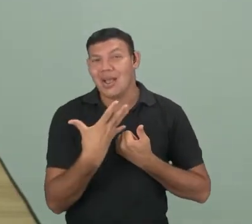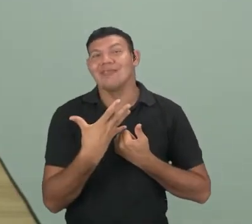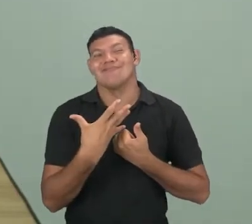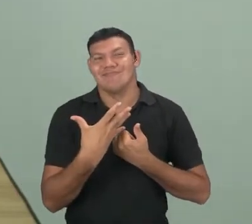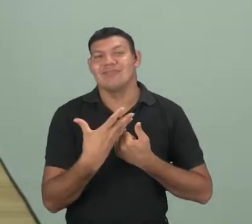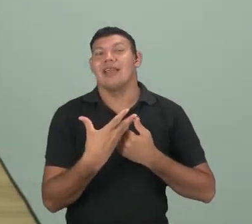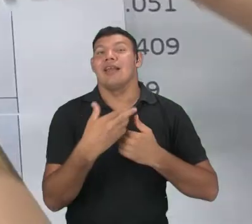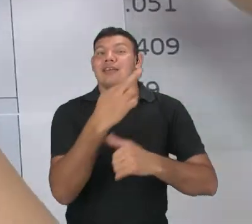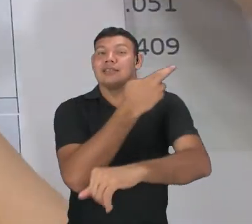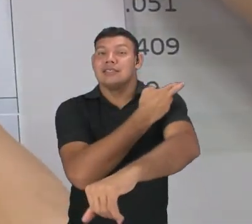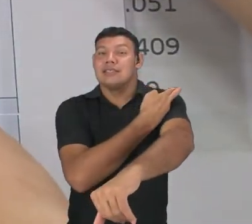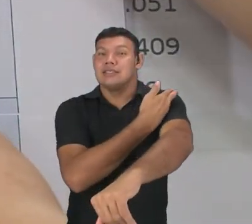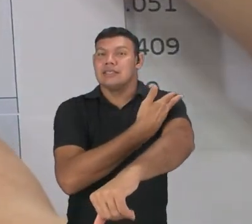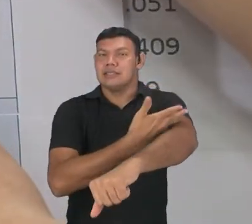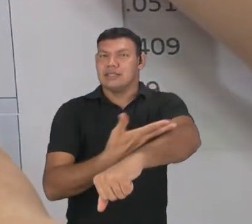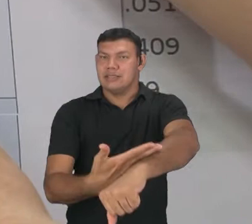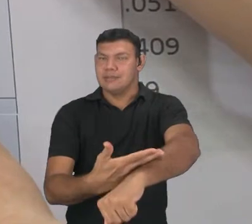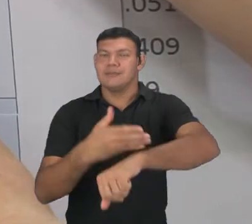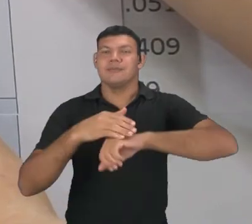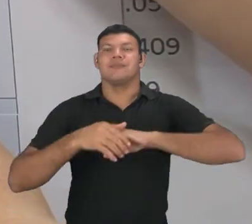é Rio Branco,